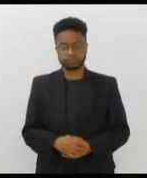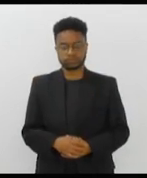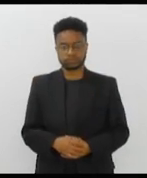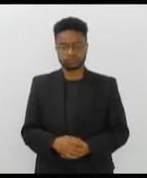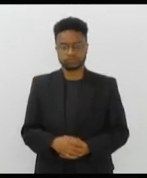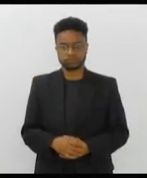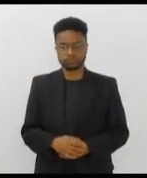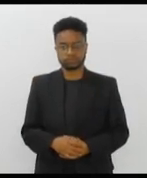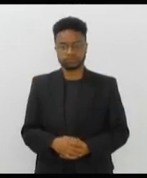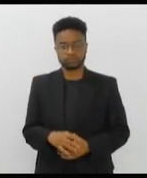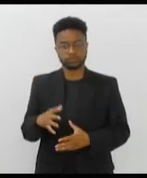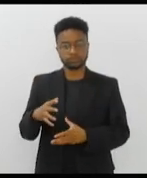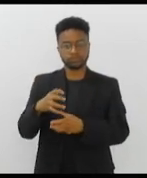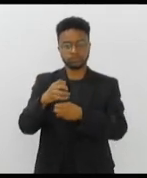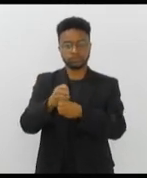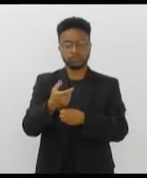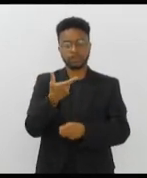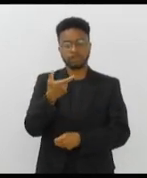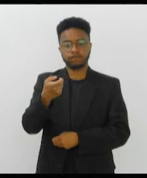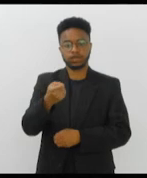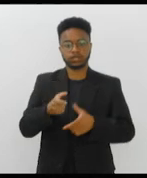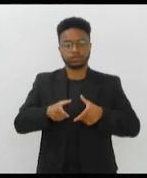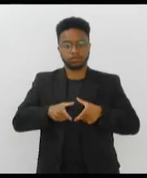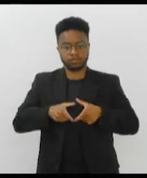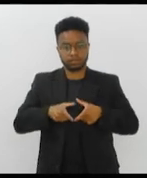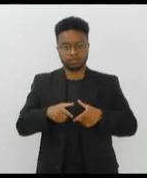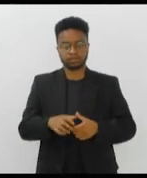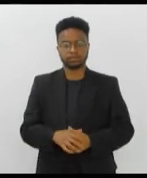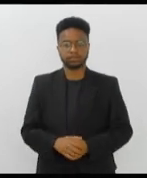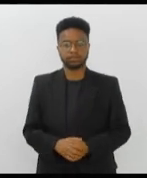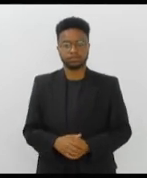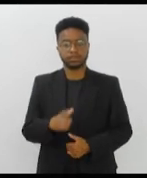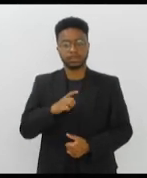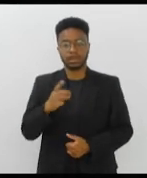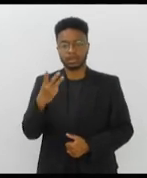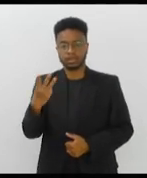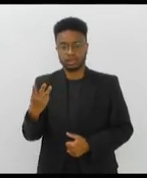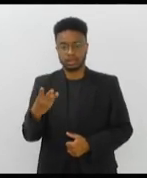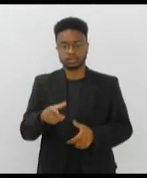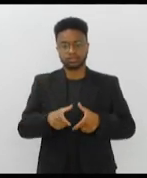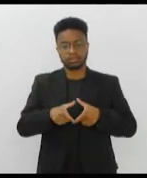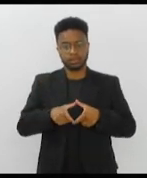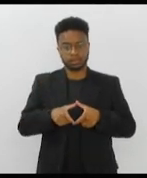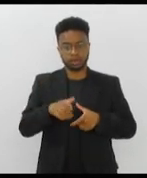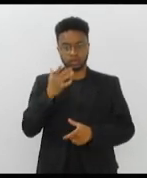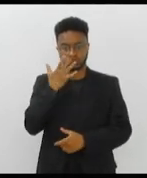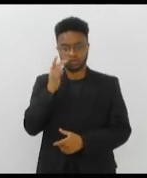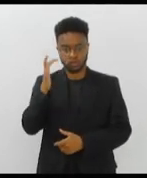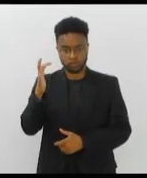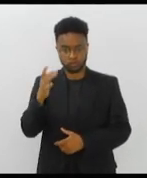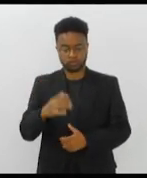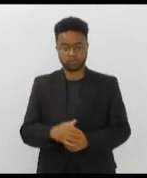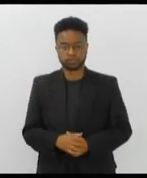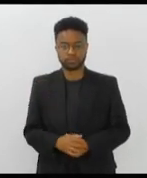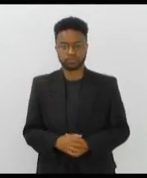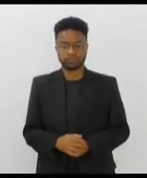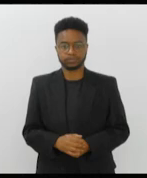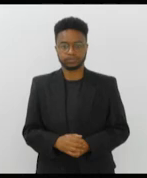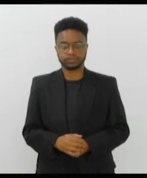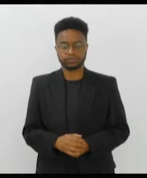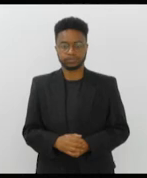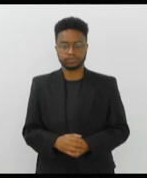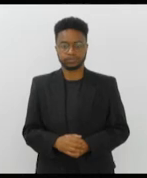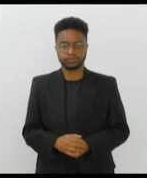um total de 20 medalhas, sendo 3 medalhas de ouro. Queria